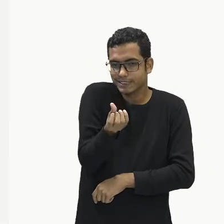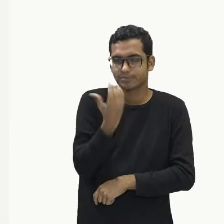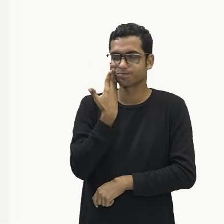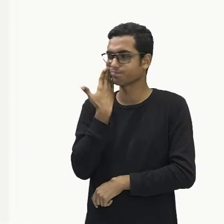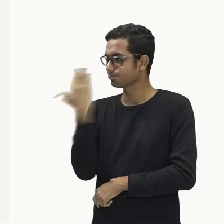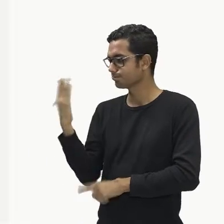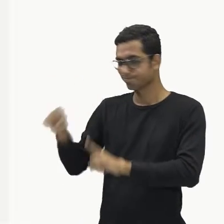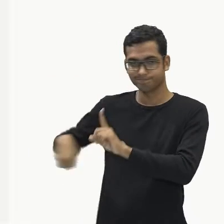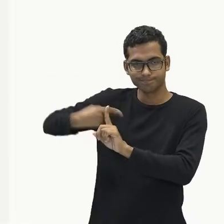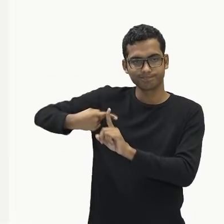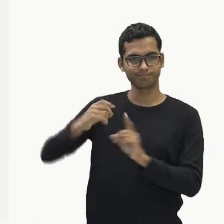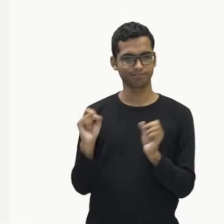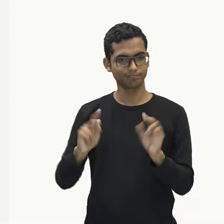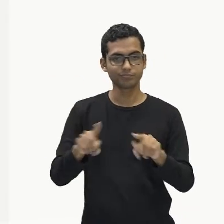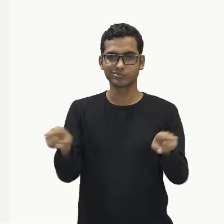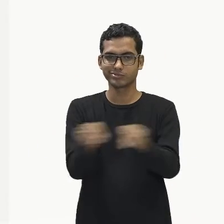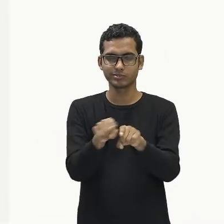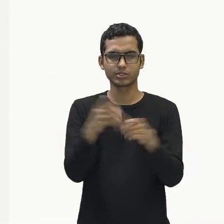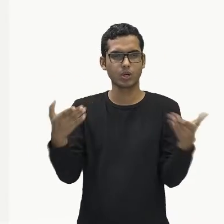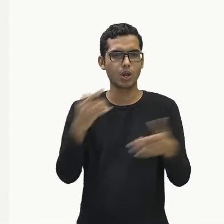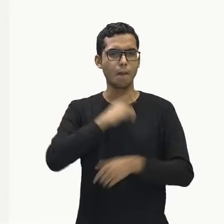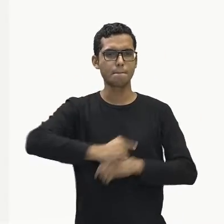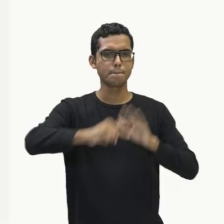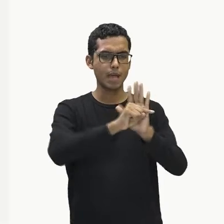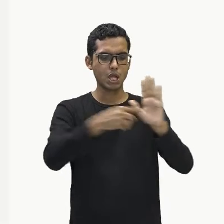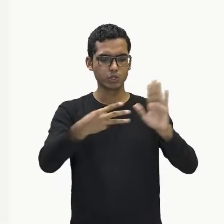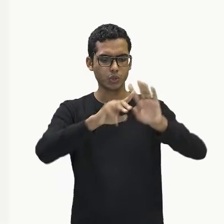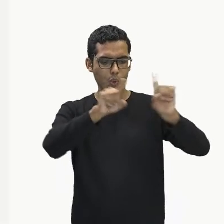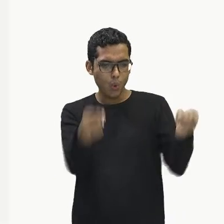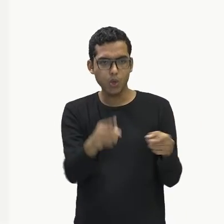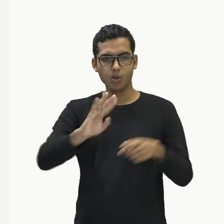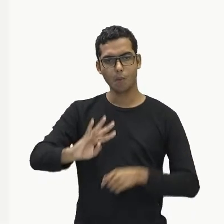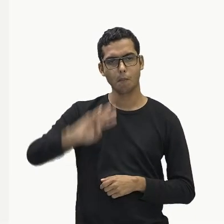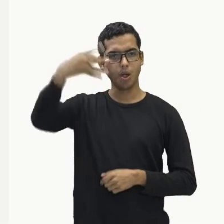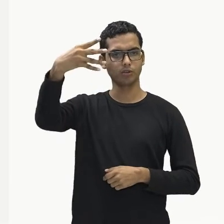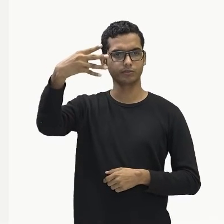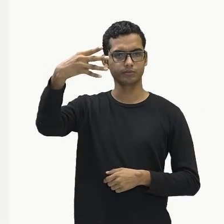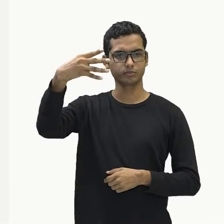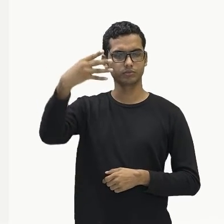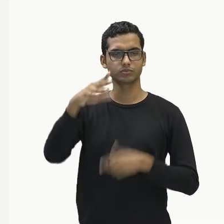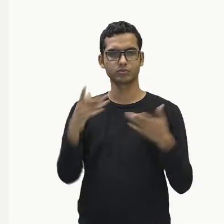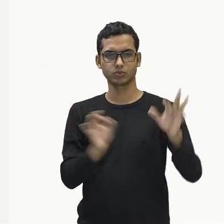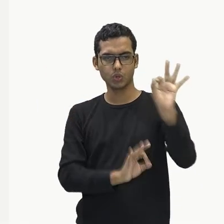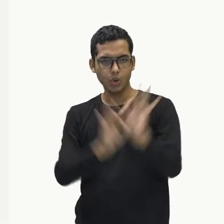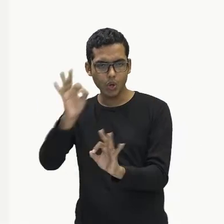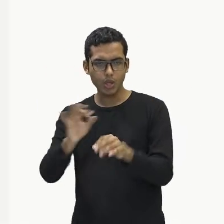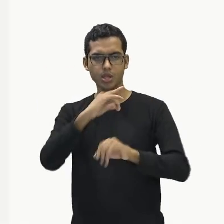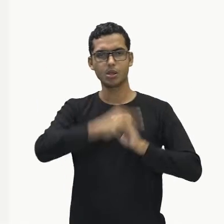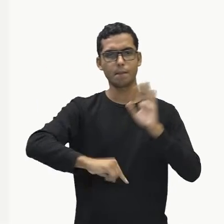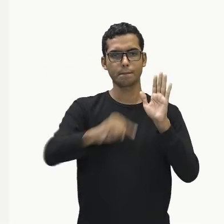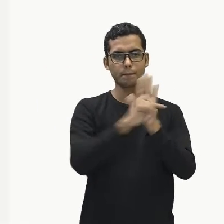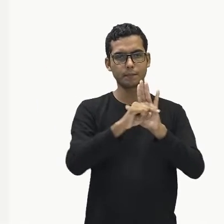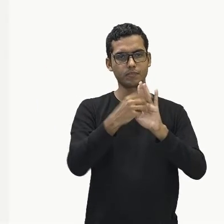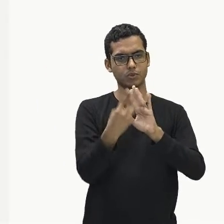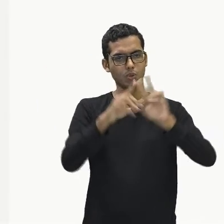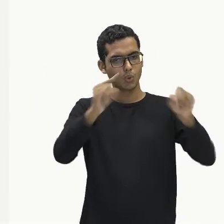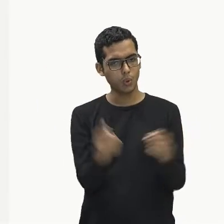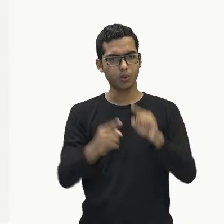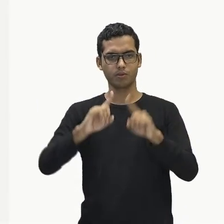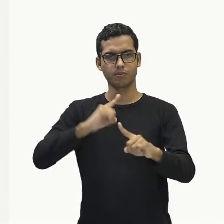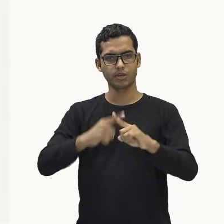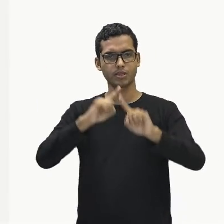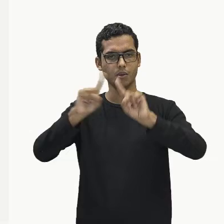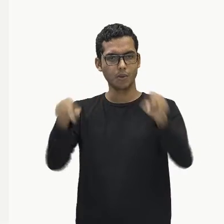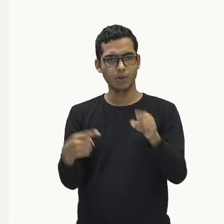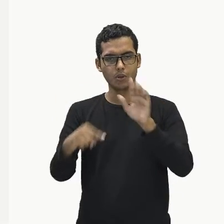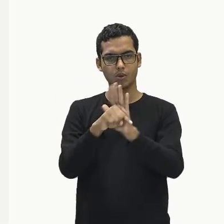positivo. Menos 3 à quarta, eu vou ter menos 3, menos 3, menos 3 e menos 3. Agora,